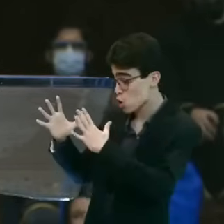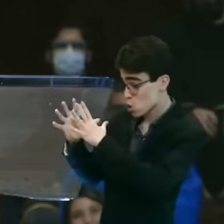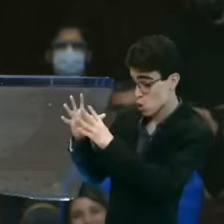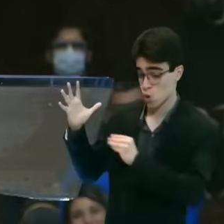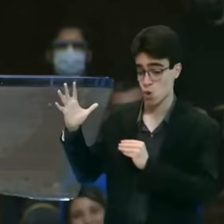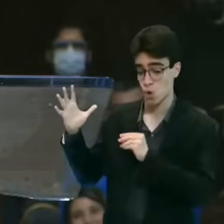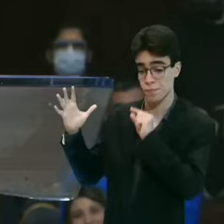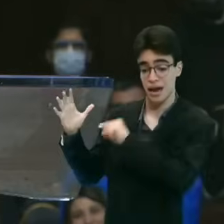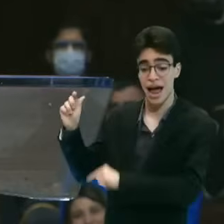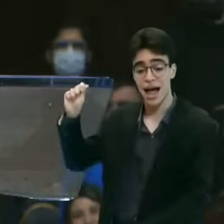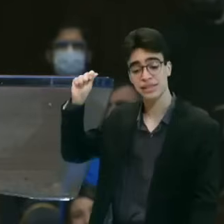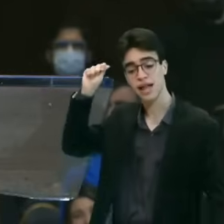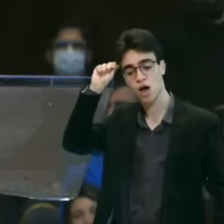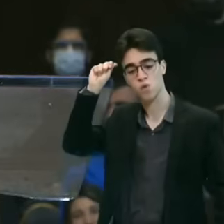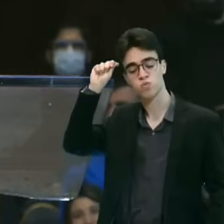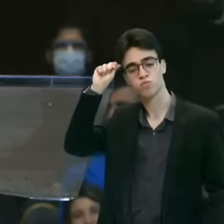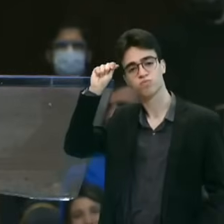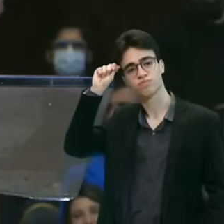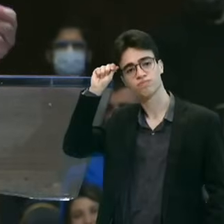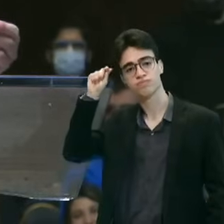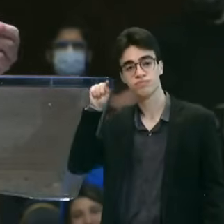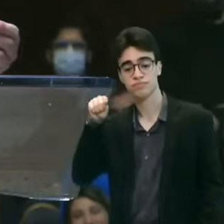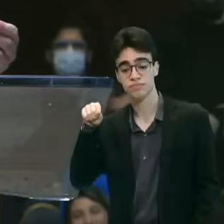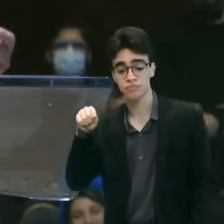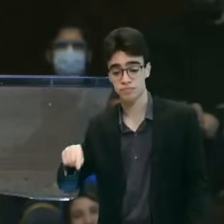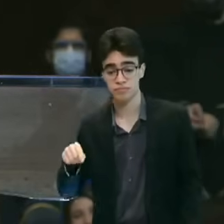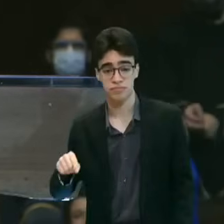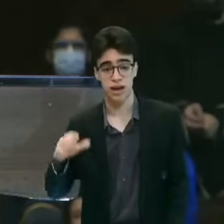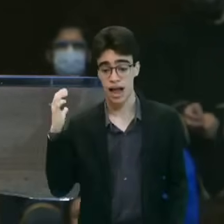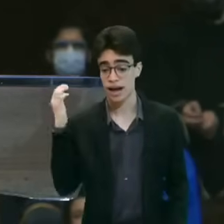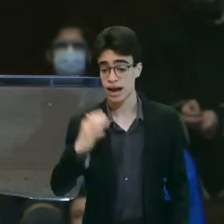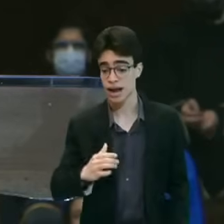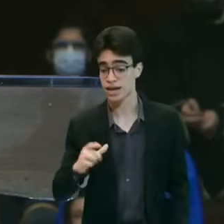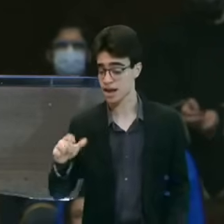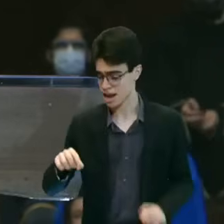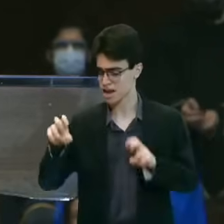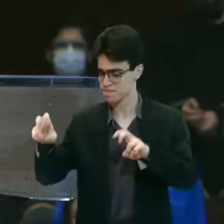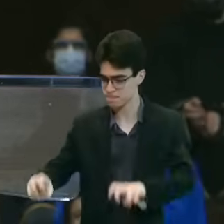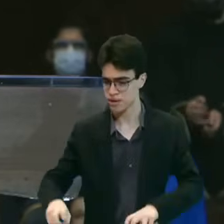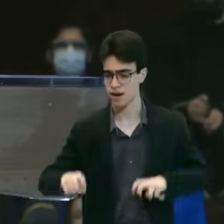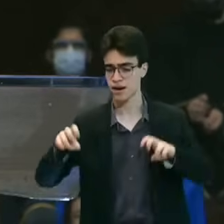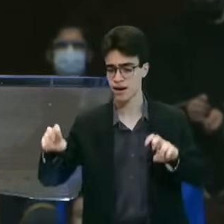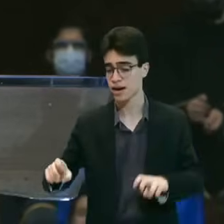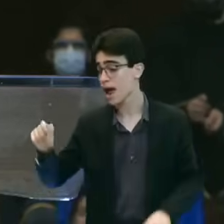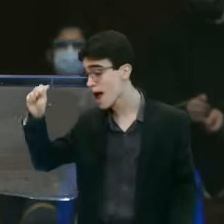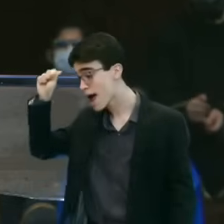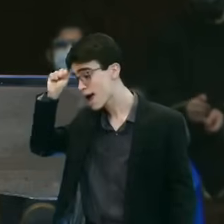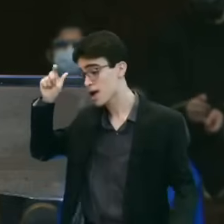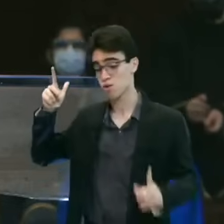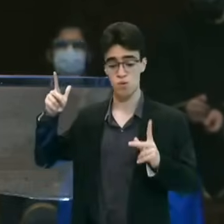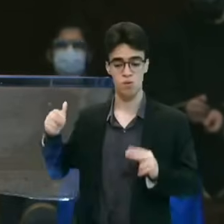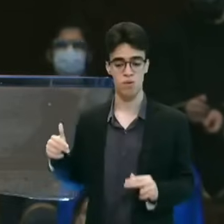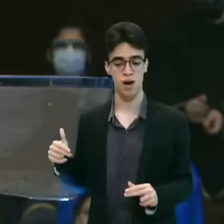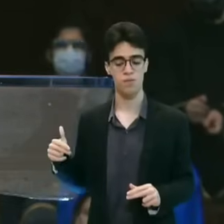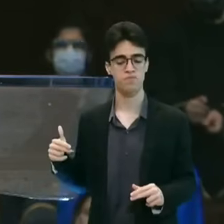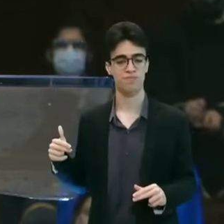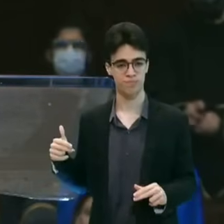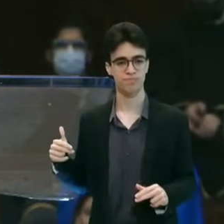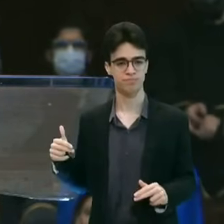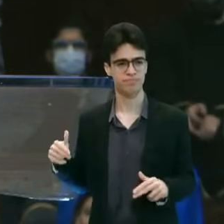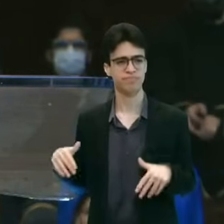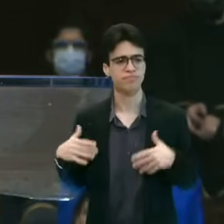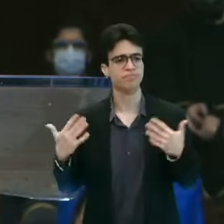pai. E Caim se torna um agricultor, como Adão também era agricultor.